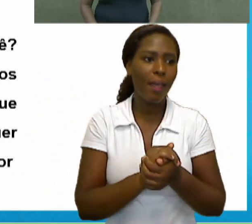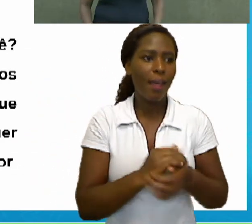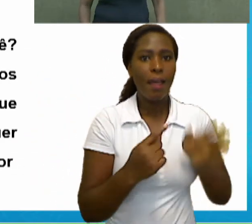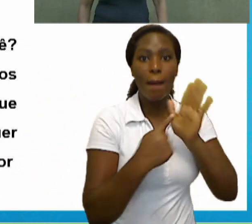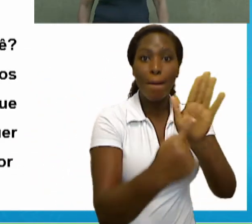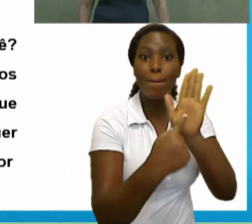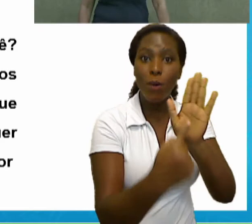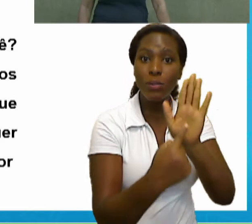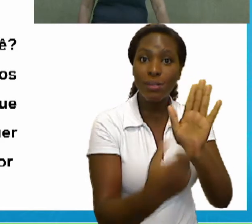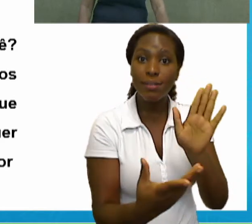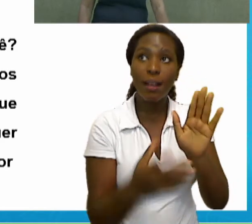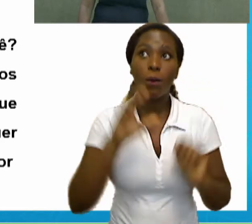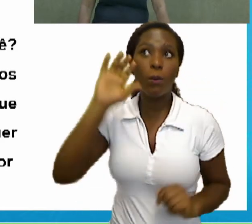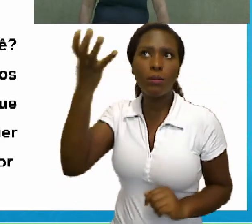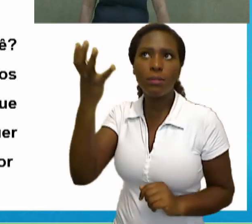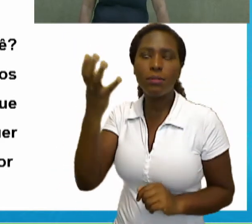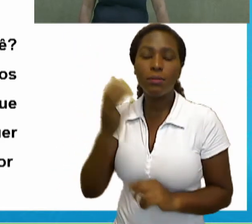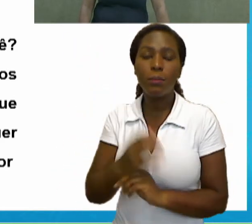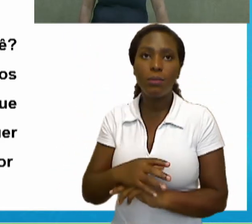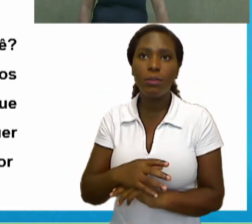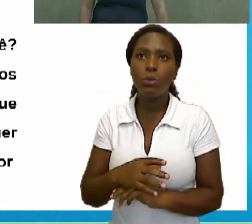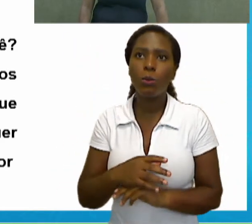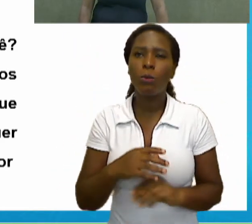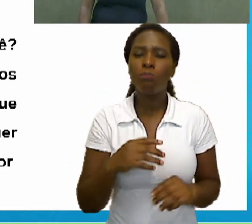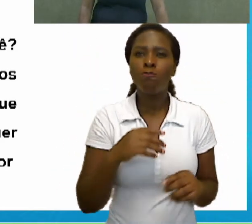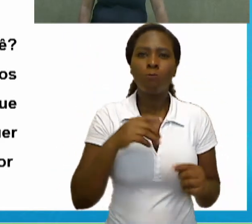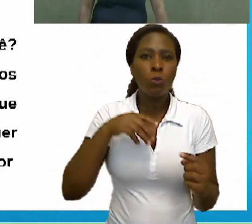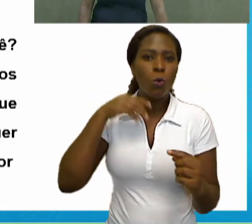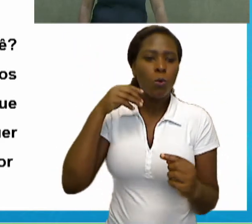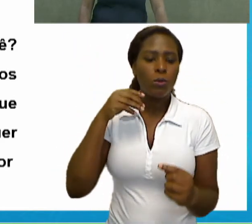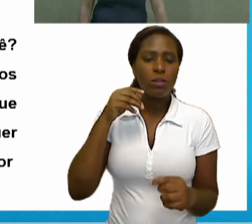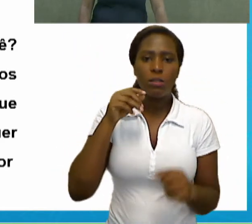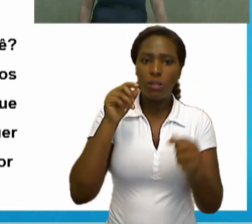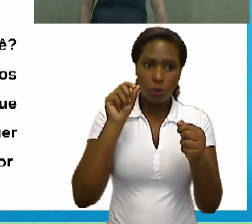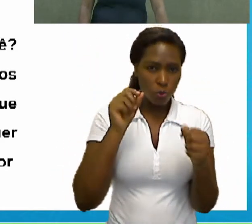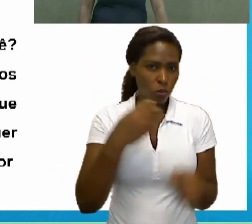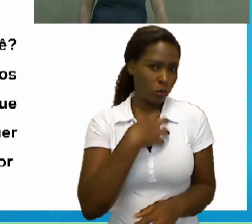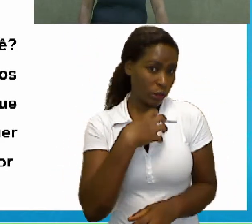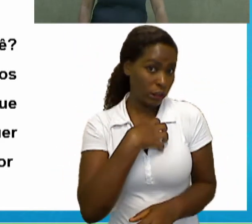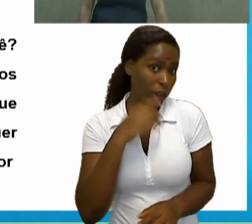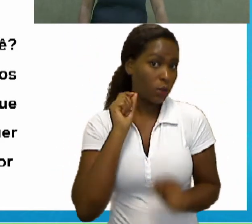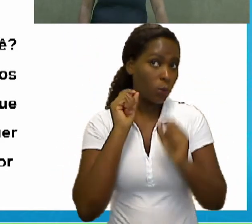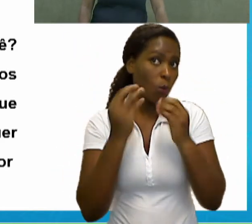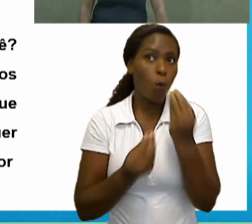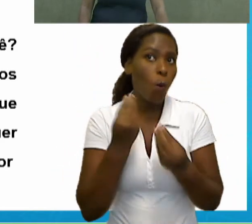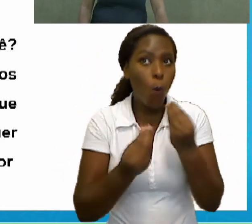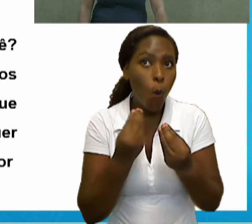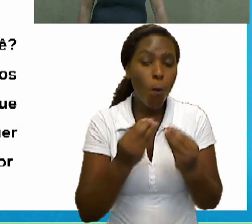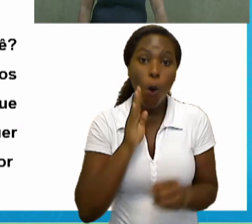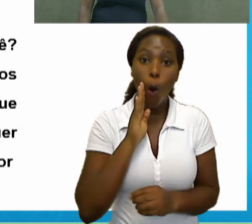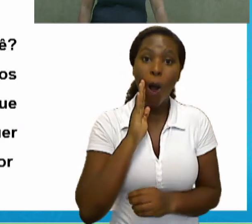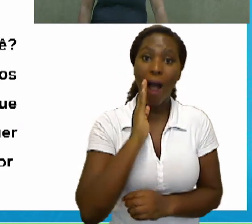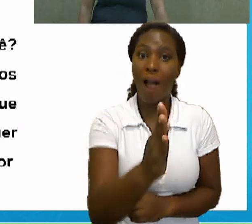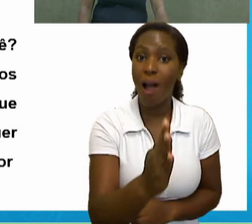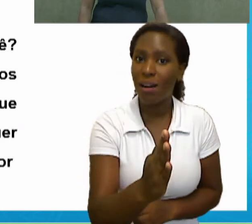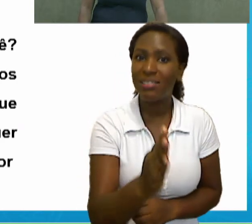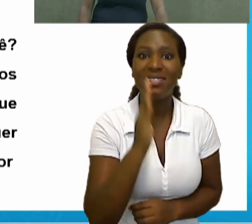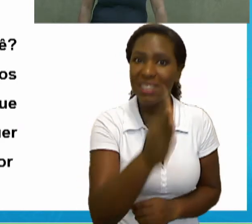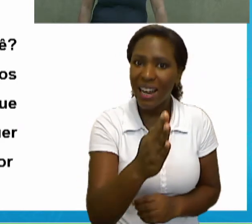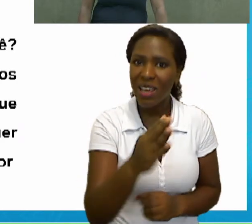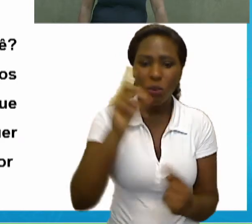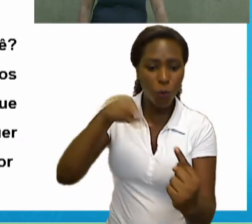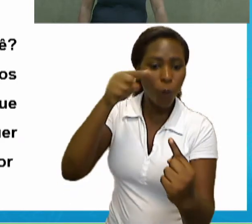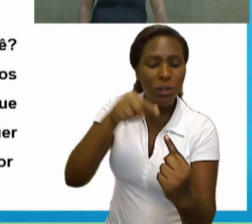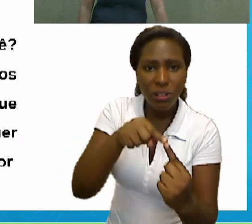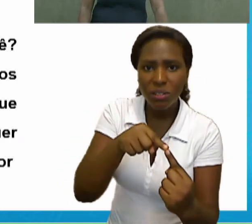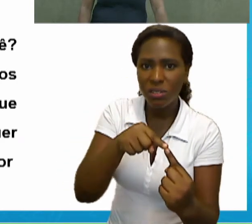sem adentrar nas causas e desdobramentos do acontecimento noticiado. Nas